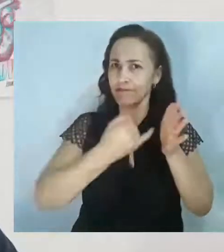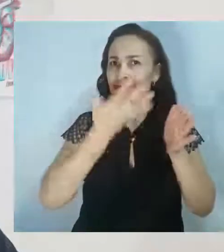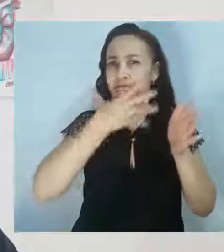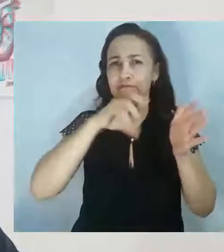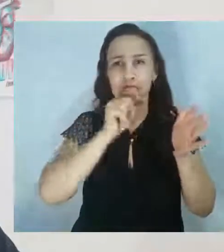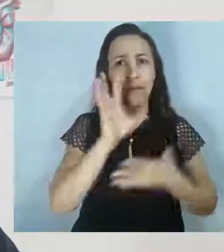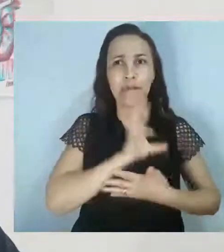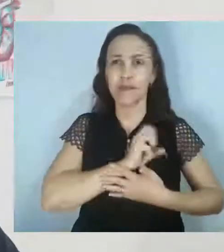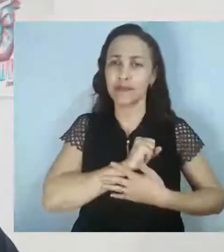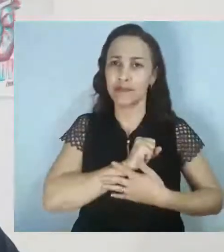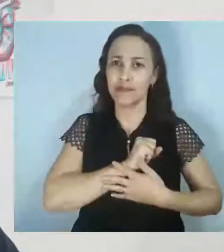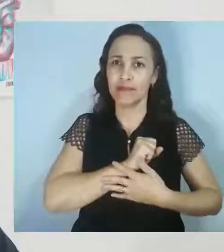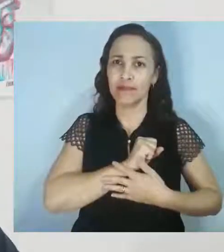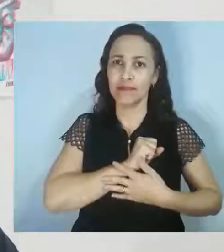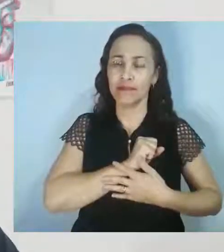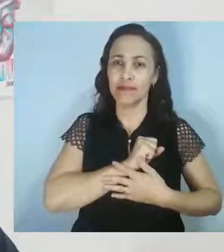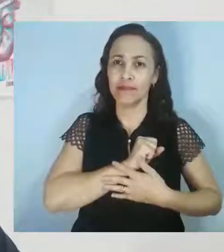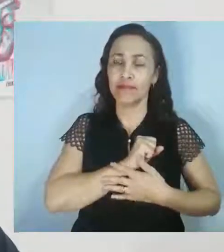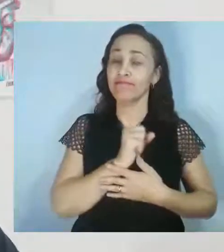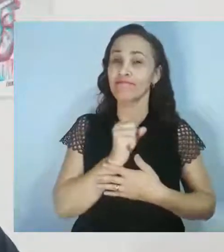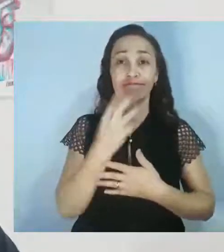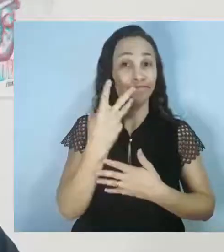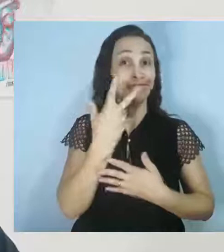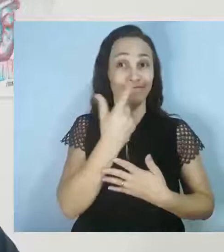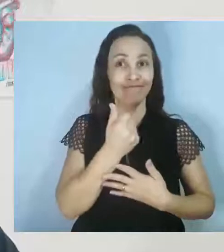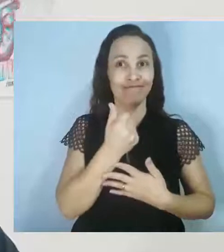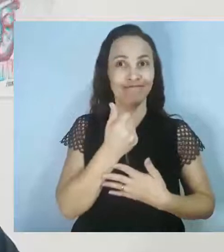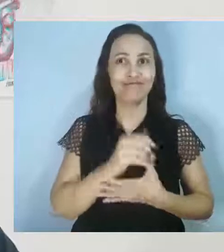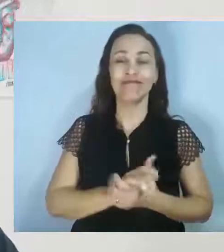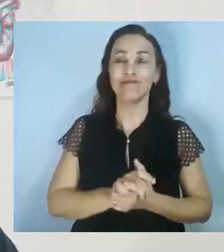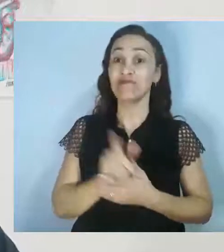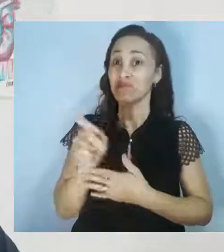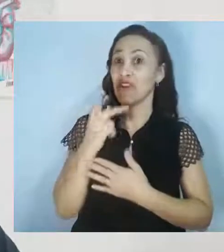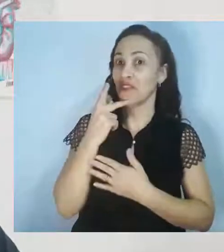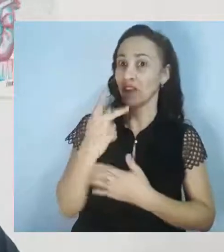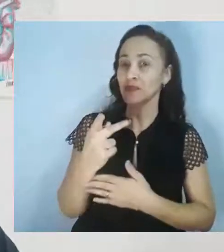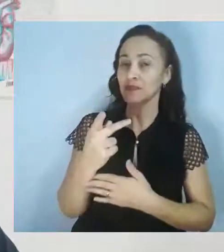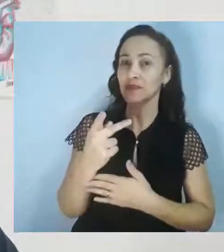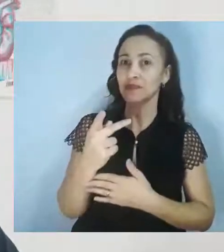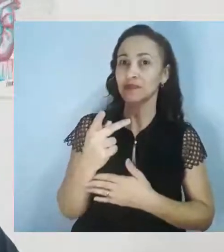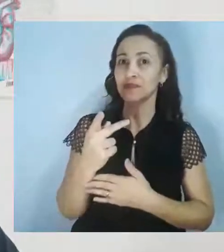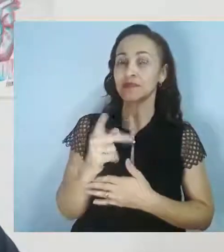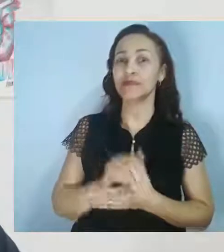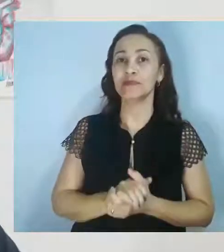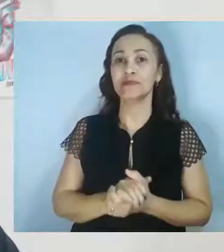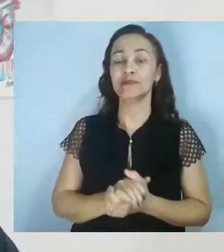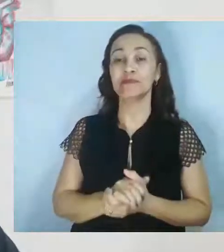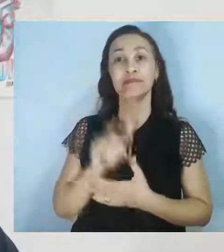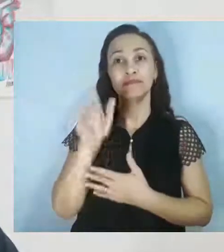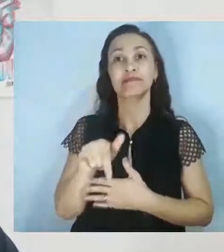lindo isso. São José é um pai amado. E aí ele vai dizendo o quanto